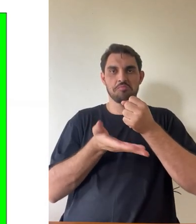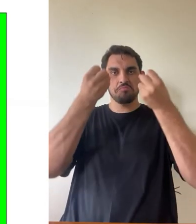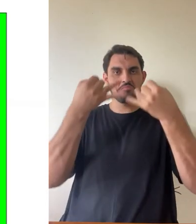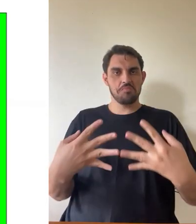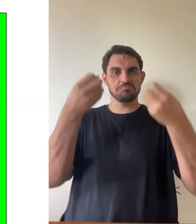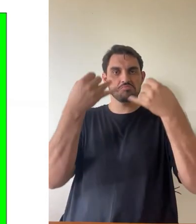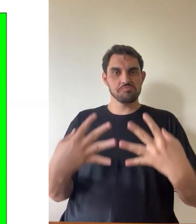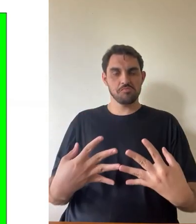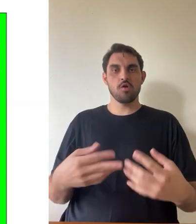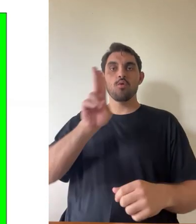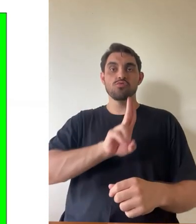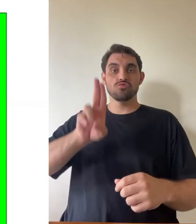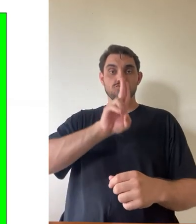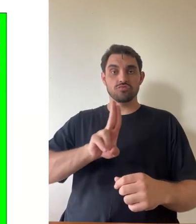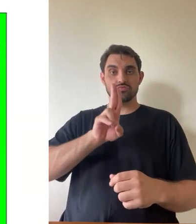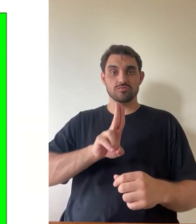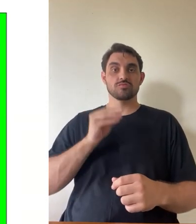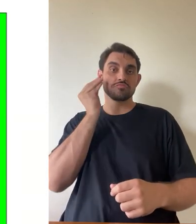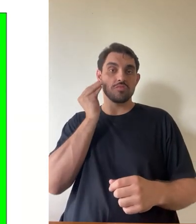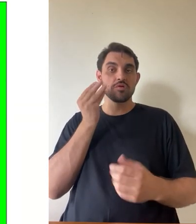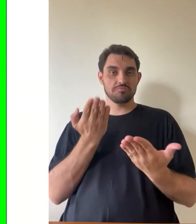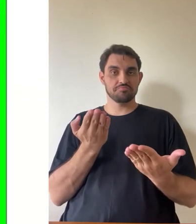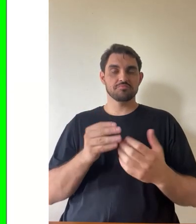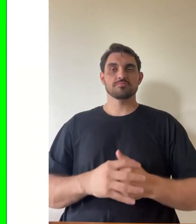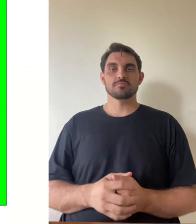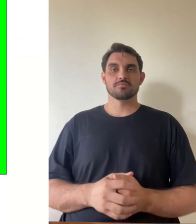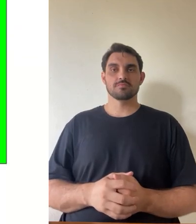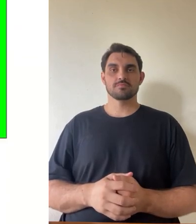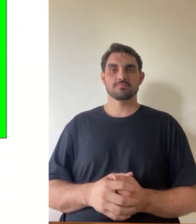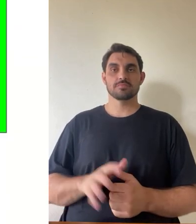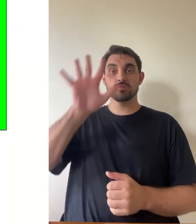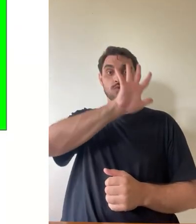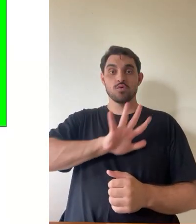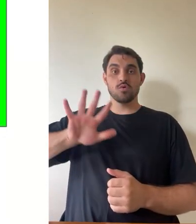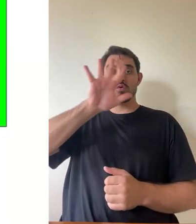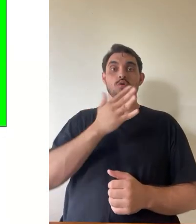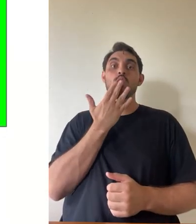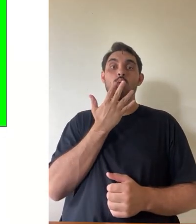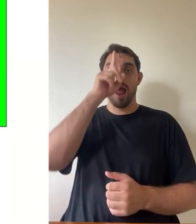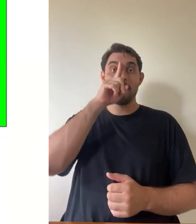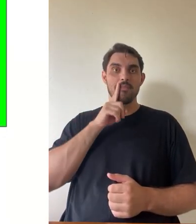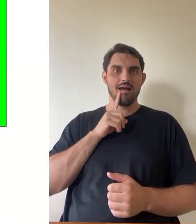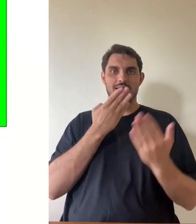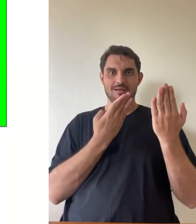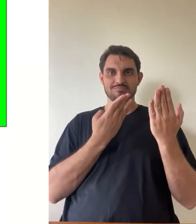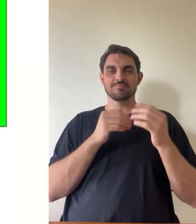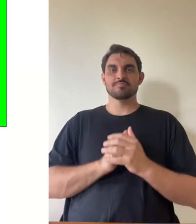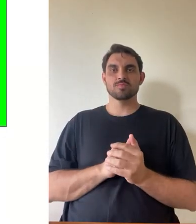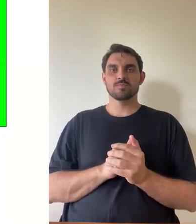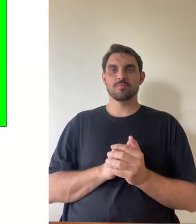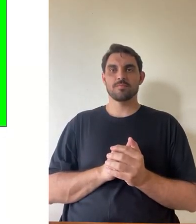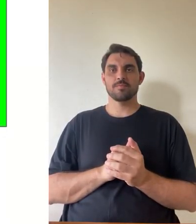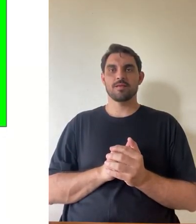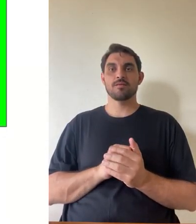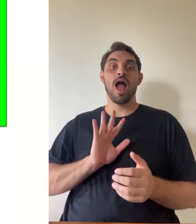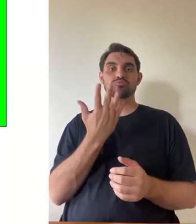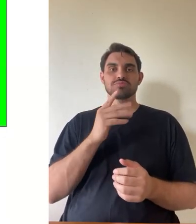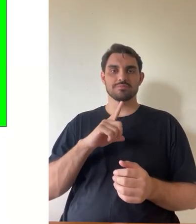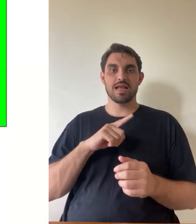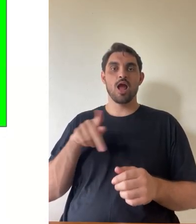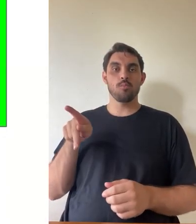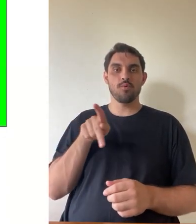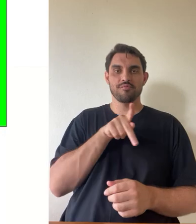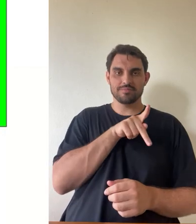texto explicando sobre o uso do simulador. Nesse espaço amarelo aqui é onde